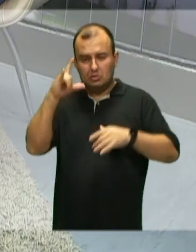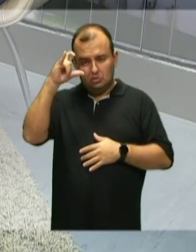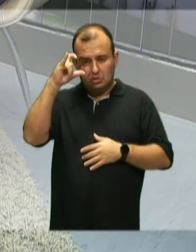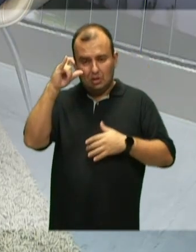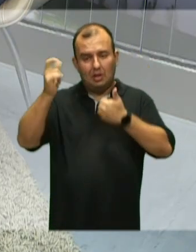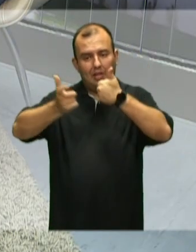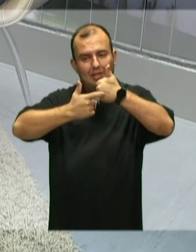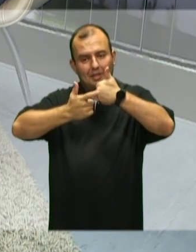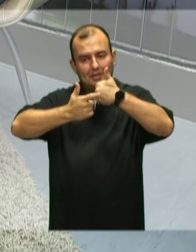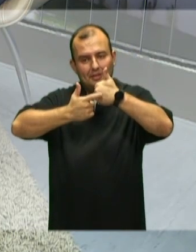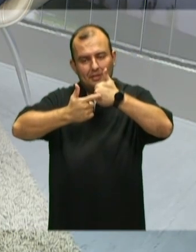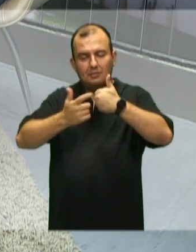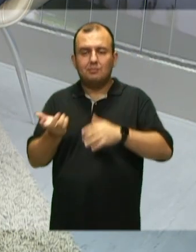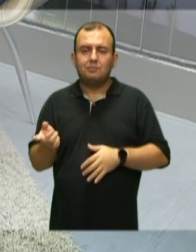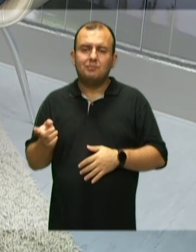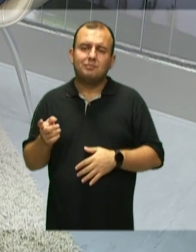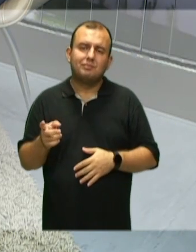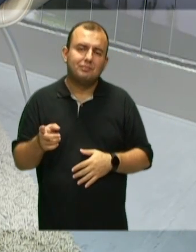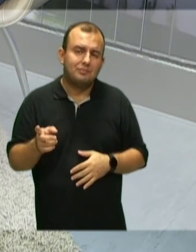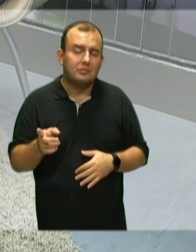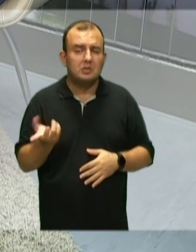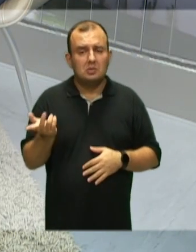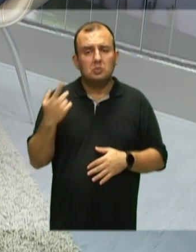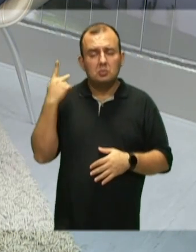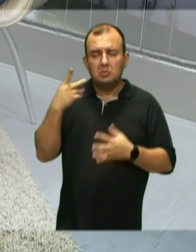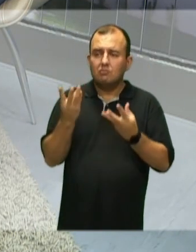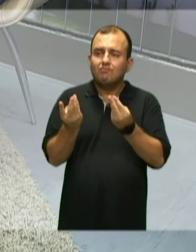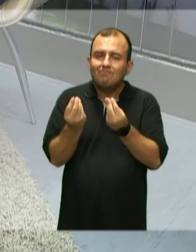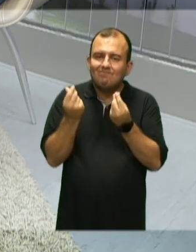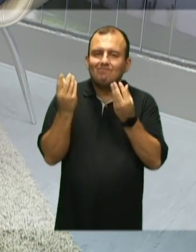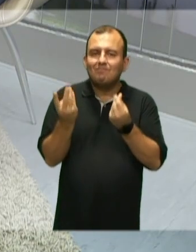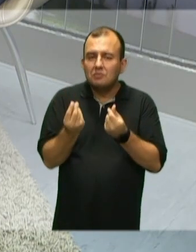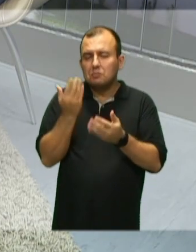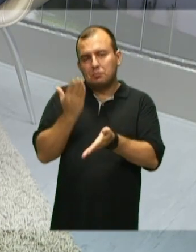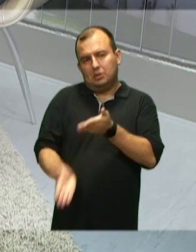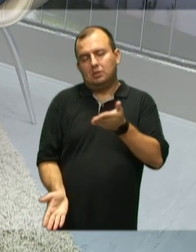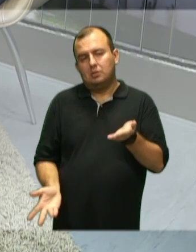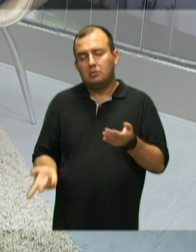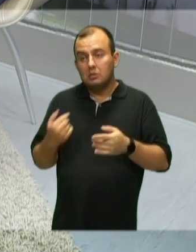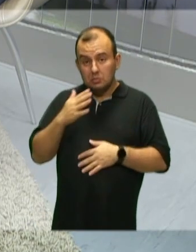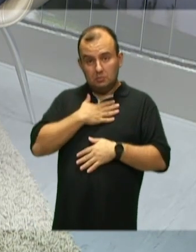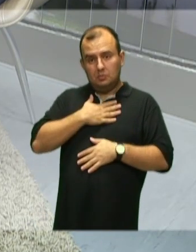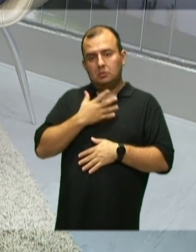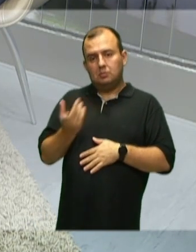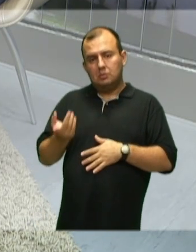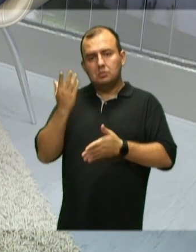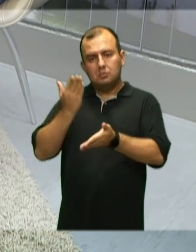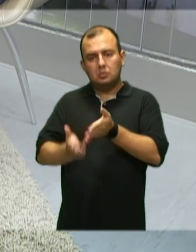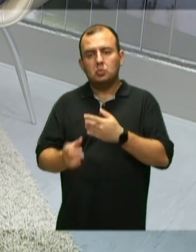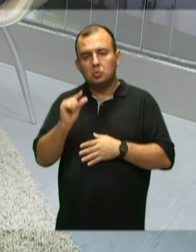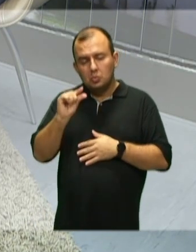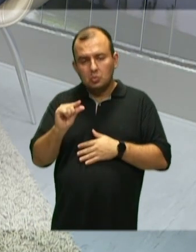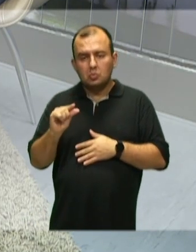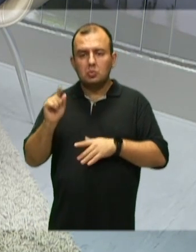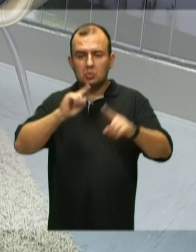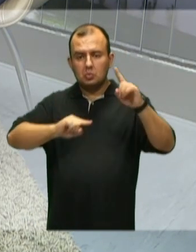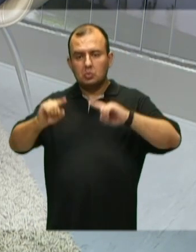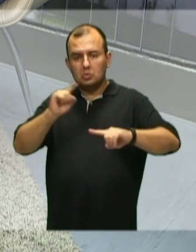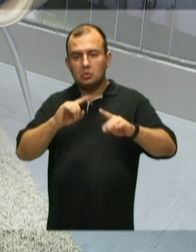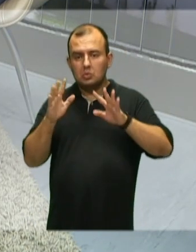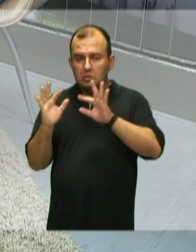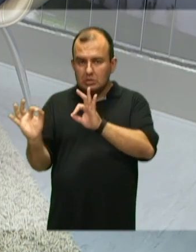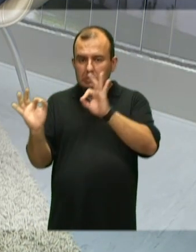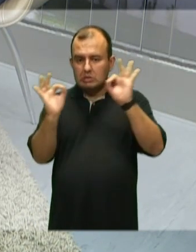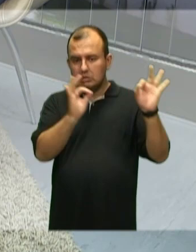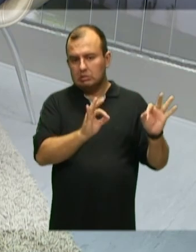político Hoje ele perdeu essa sensibilidade de ver as coisas acontecerem Então para mim Eh isso se perdeu um pouco no meio do mandato eu assisti